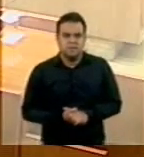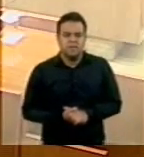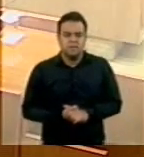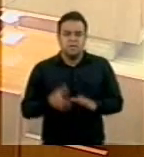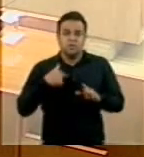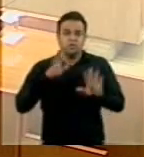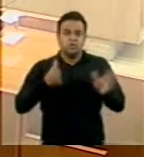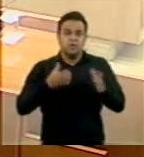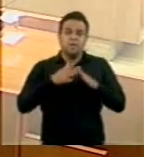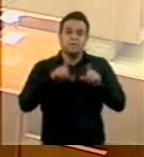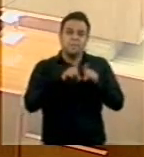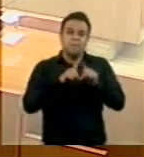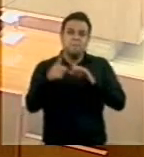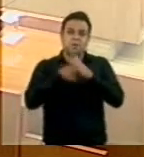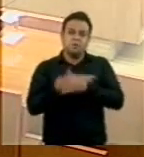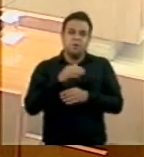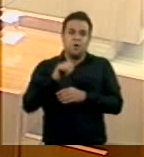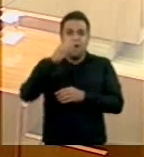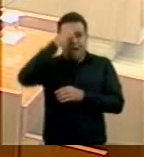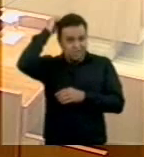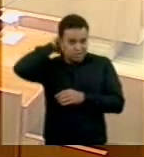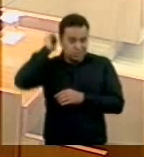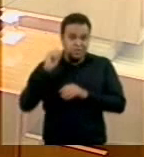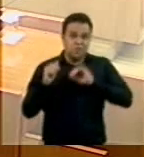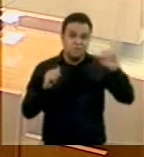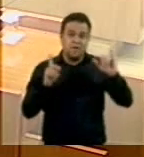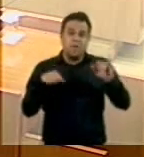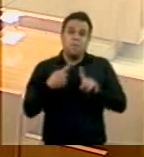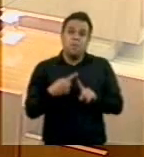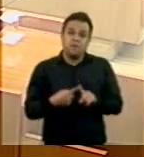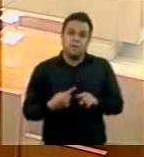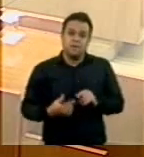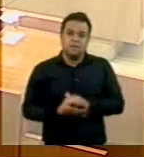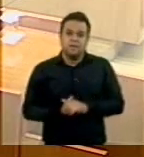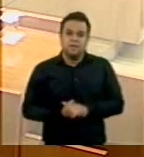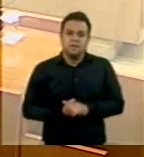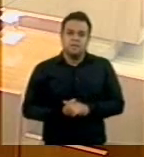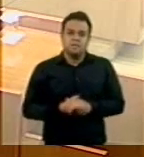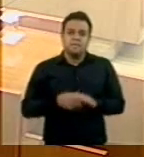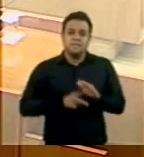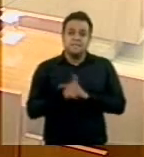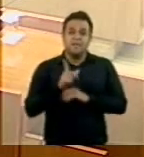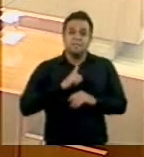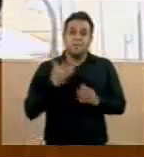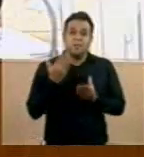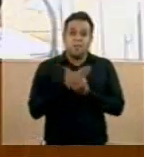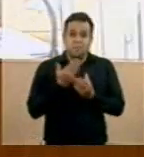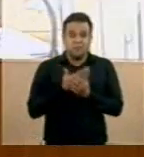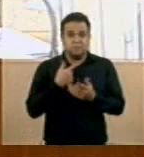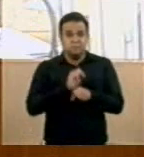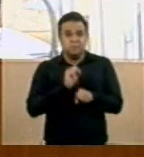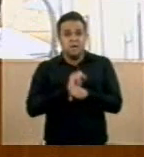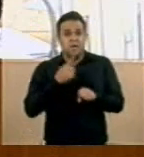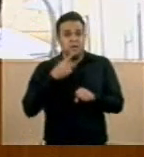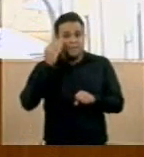comunicar que me perguntou aqui também o ministro Alexandre Moraes, eu disse, porque como fica sempre processo remanescente e eu estou tentando